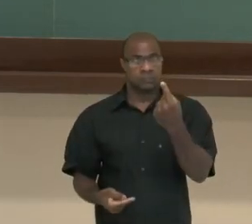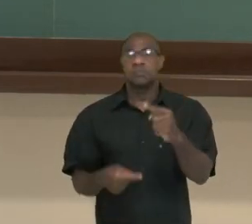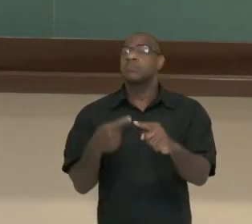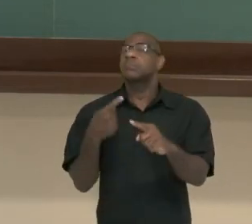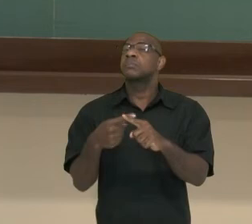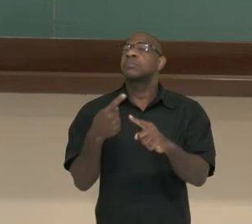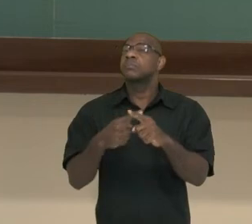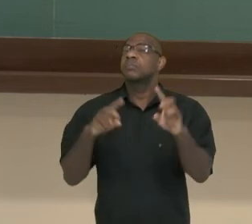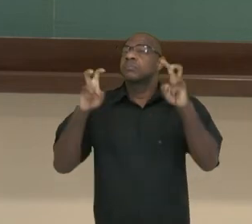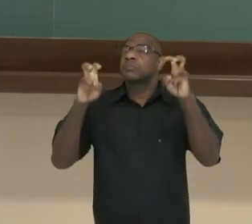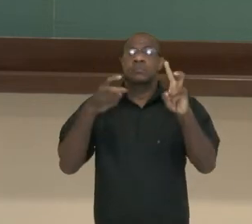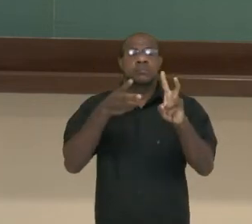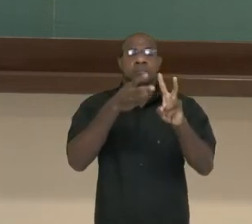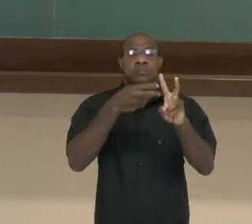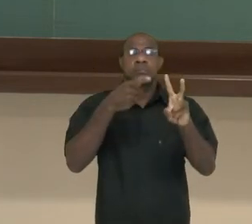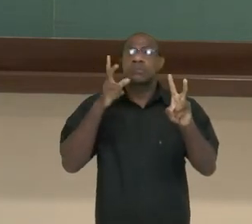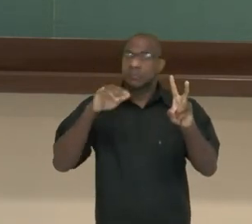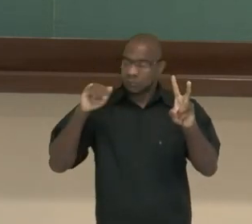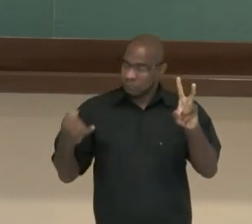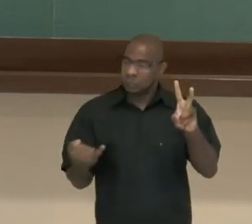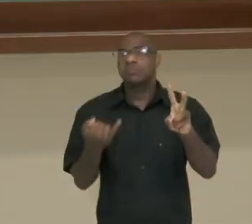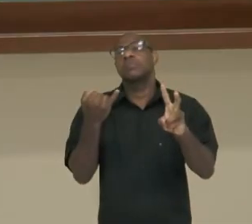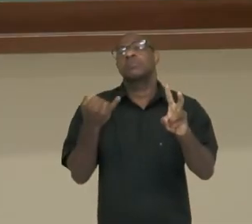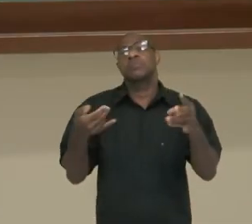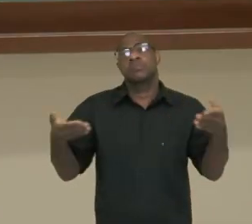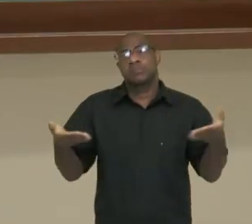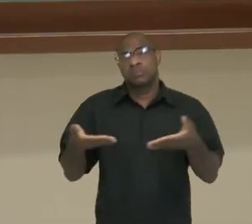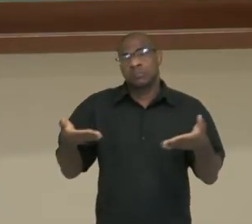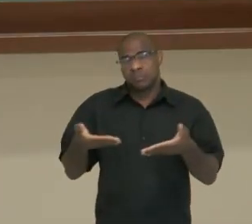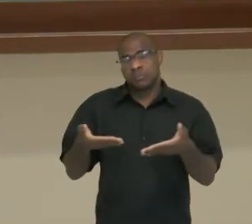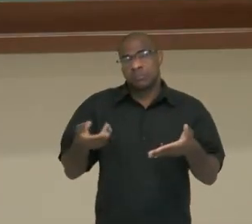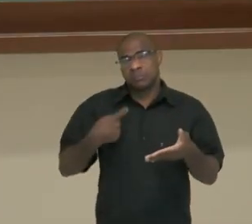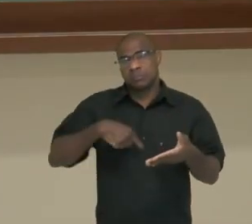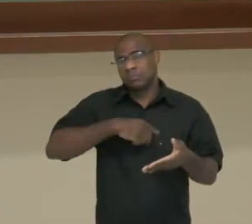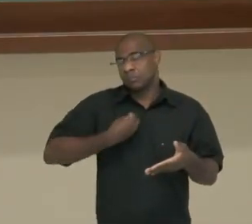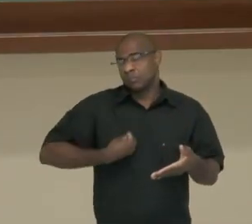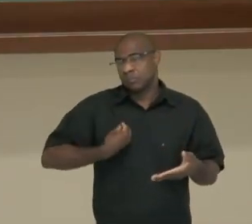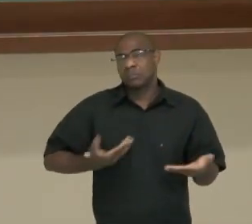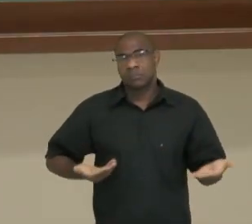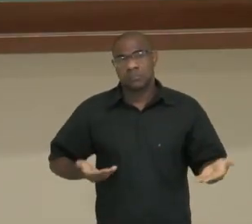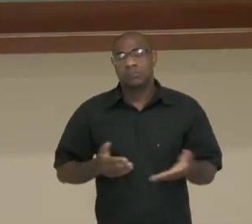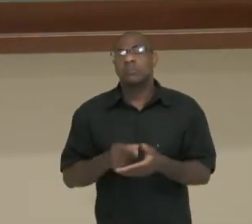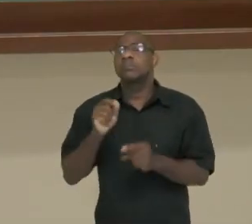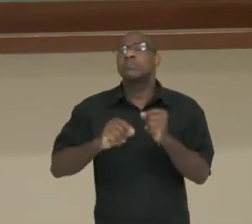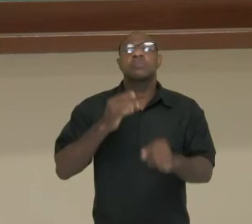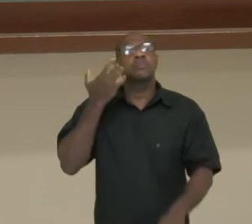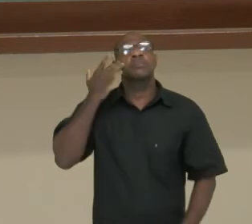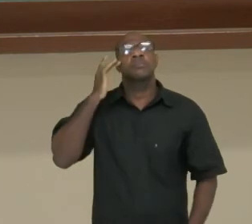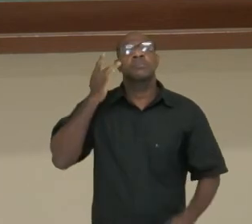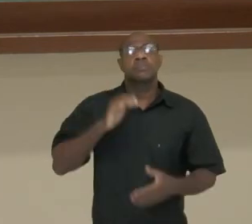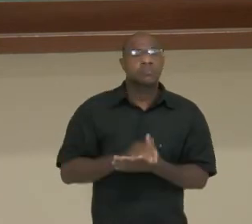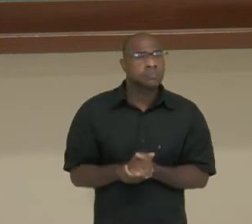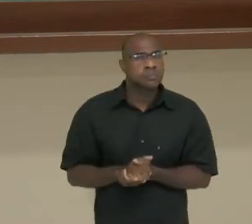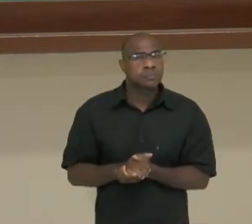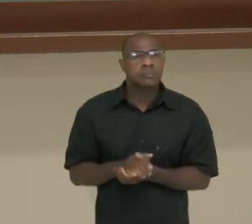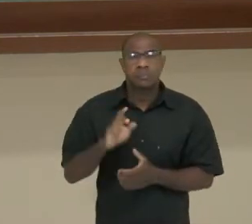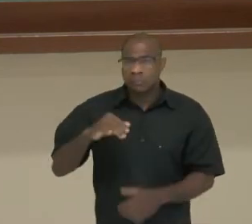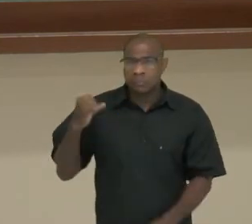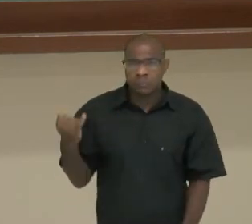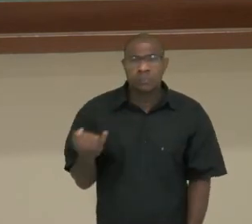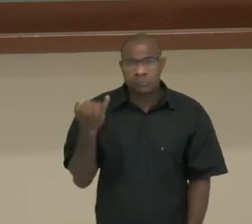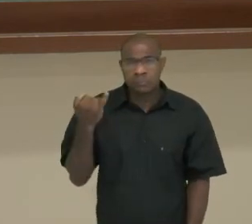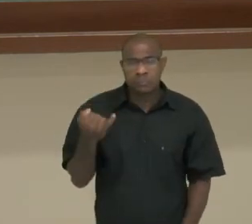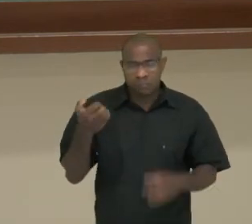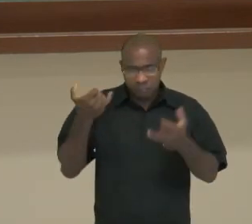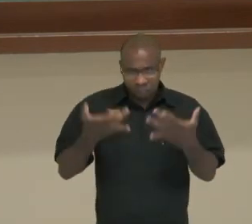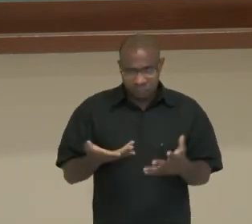a temática indígena é ainda tão importante para as nossas letras? O que você achou? É importante falar